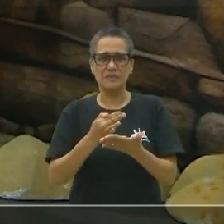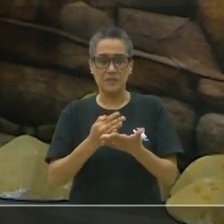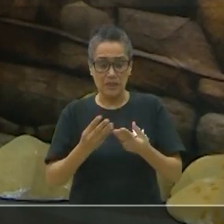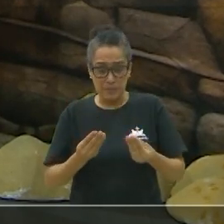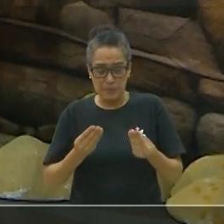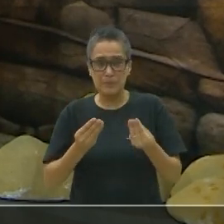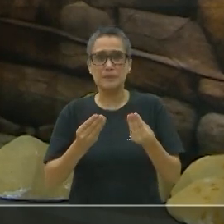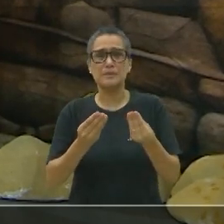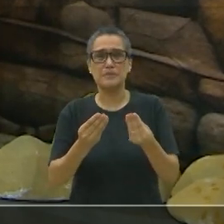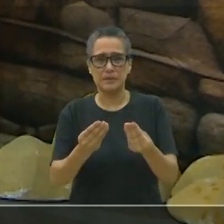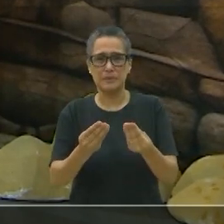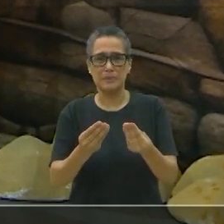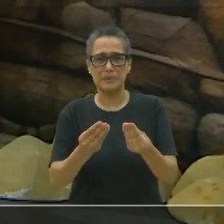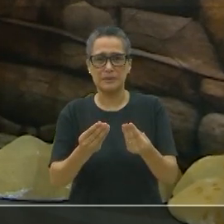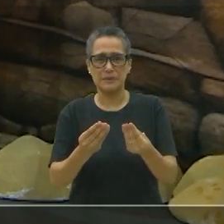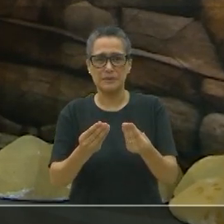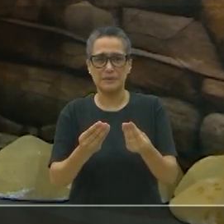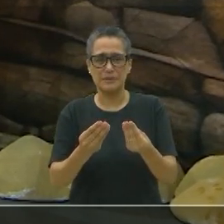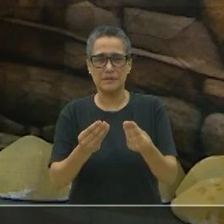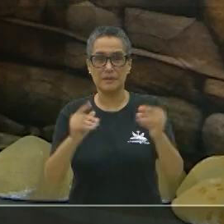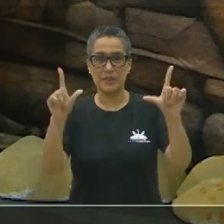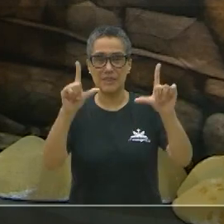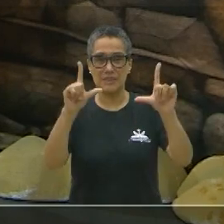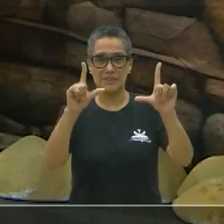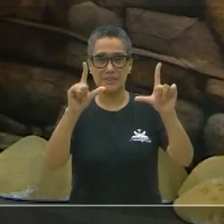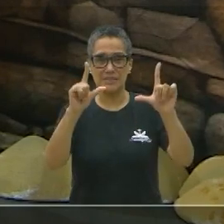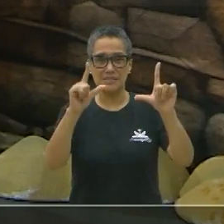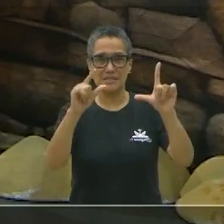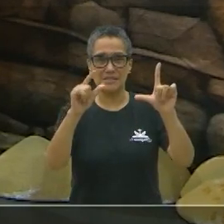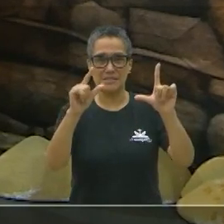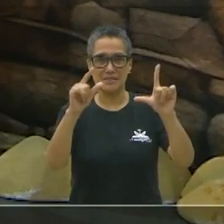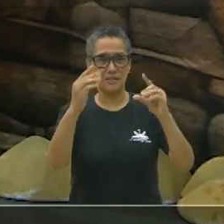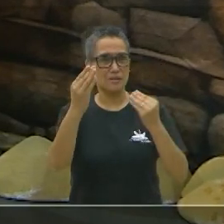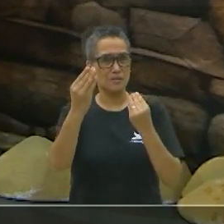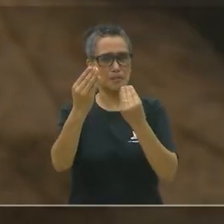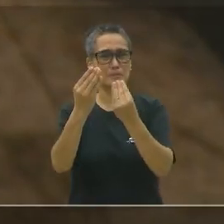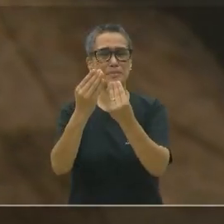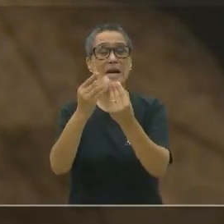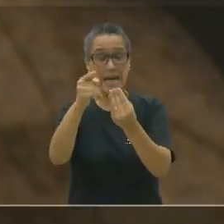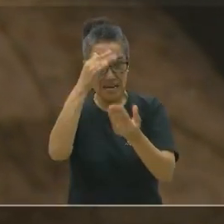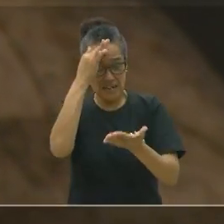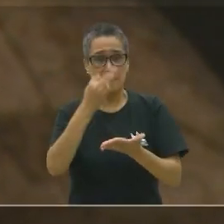colocando na tela. Isso é fé.